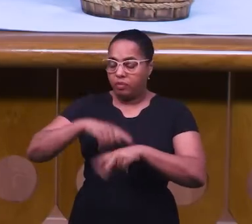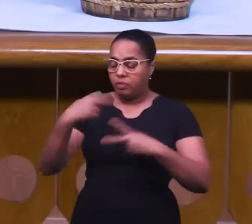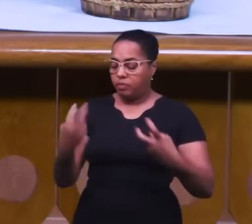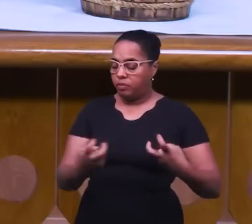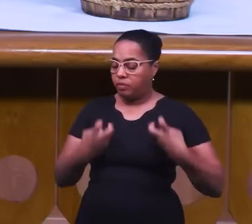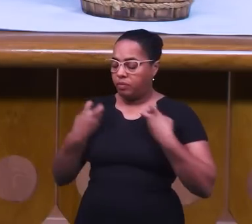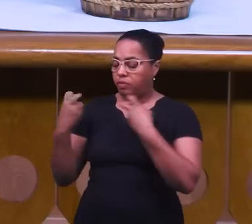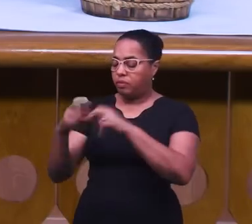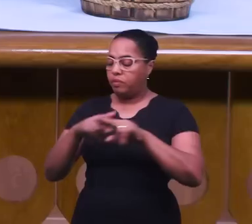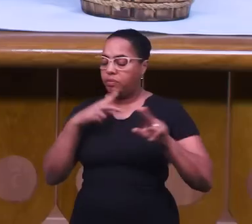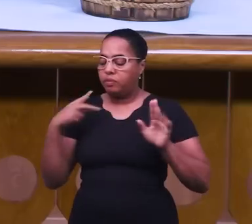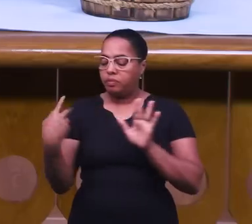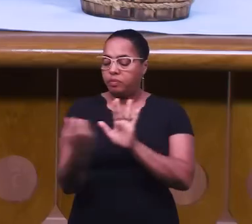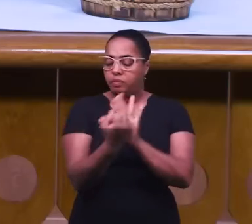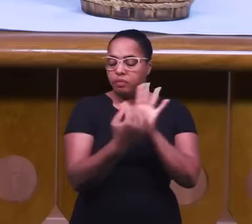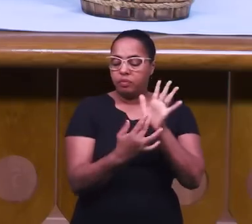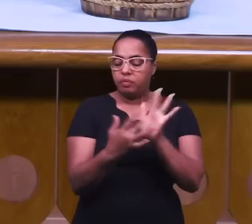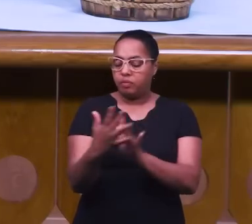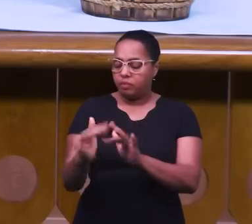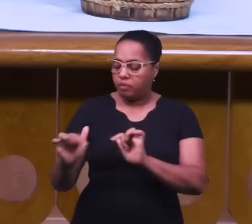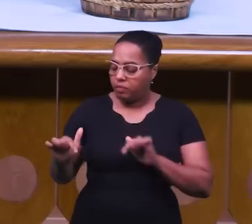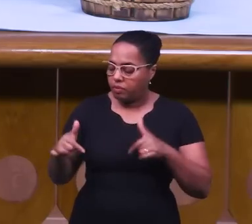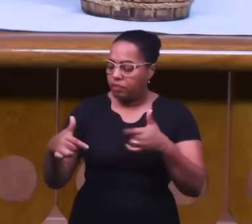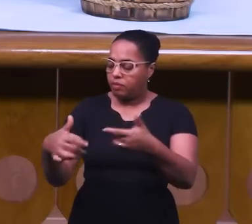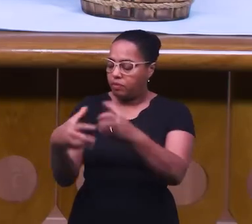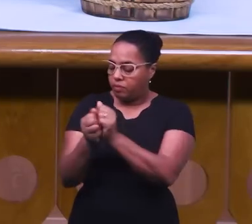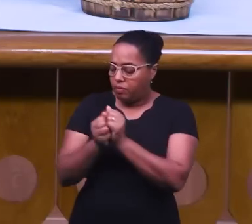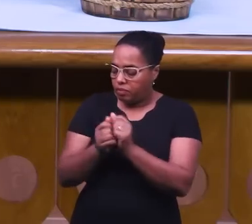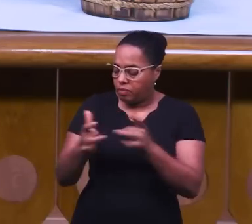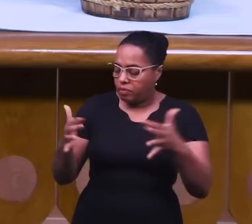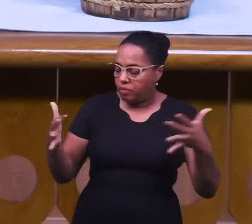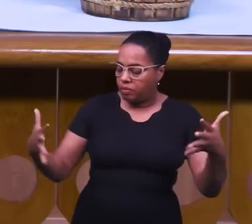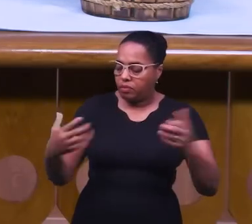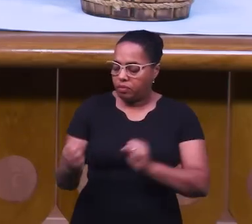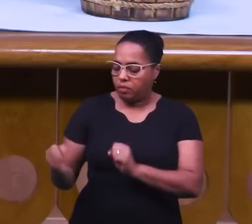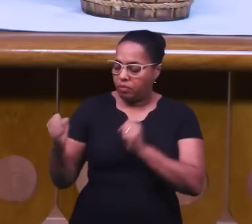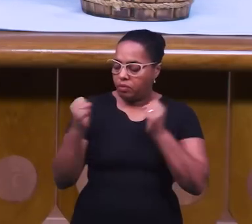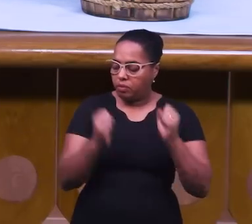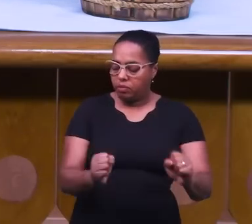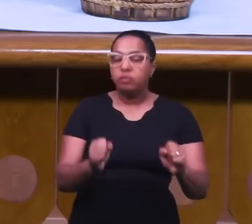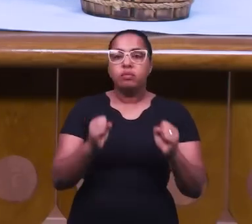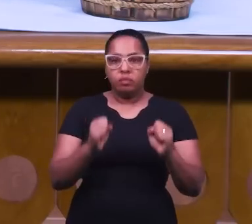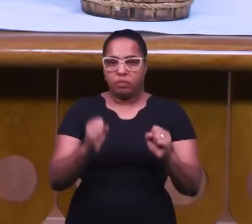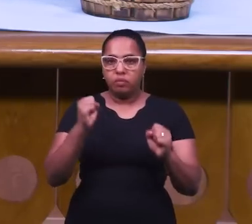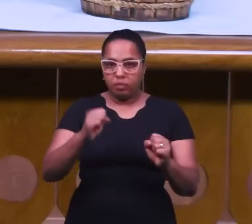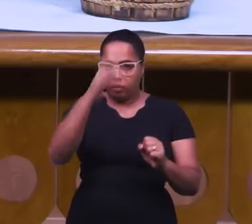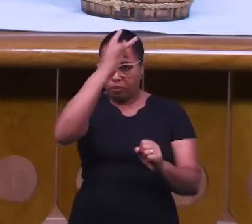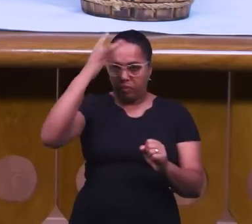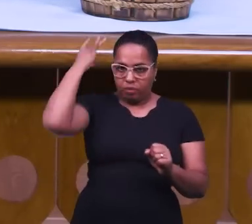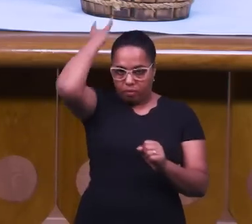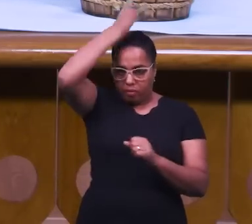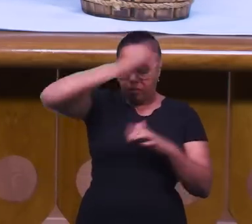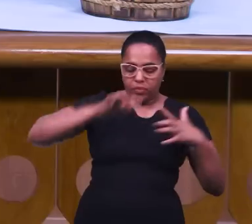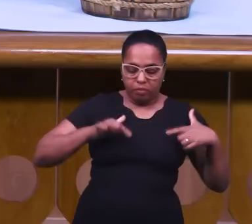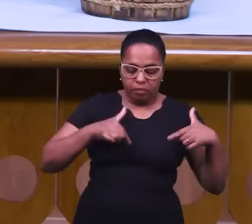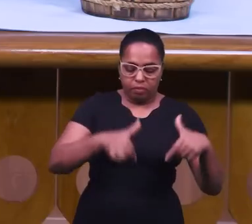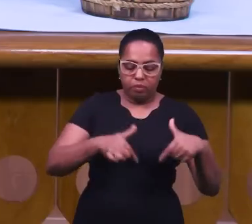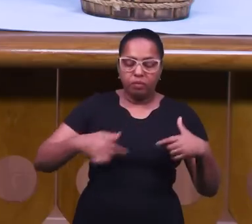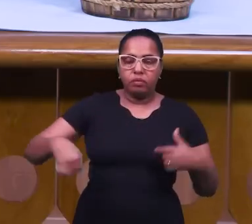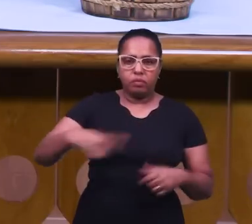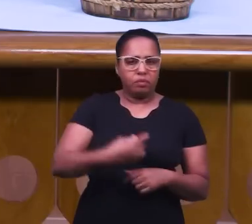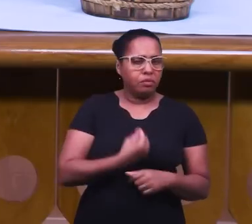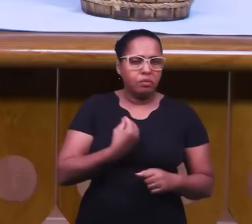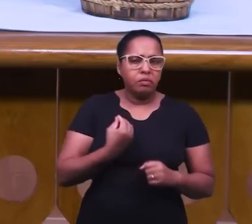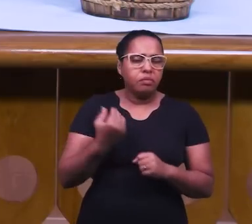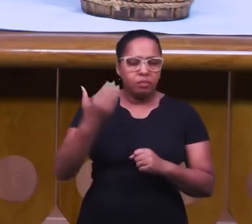clamamos pelo sangue de Jesus, há sim uma operação gloriosa do poder do Espírito Santo em nossa vida. E essa